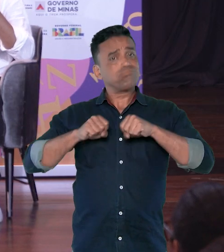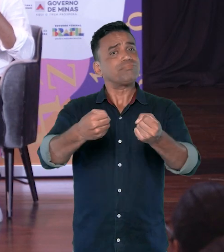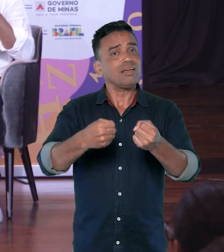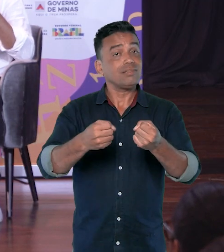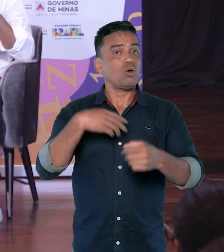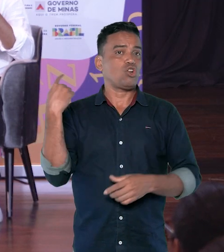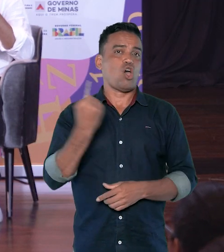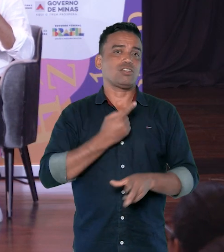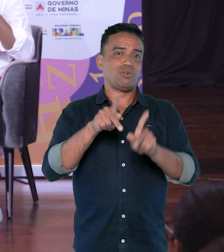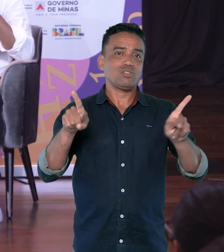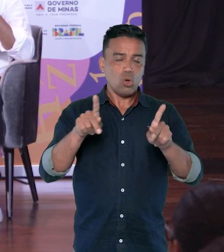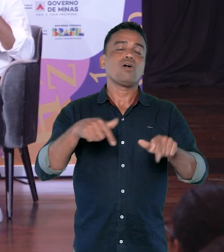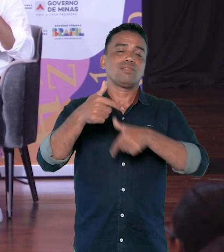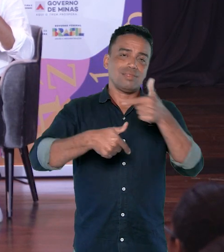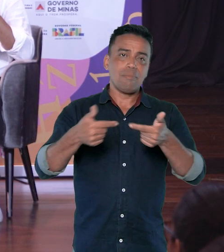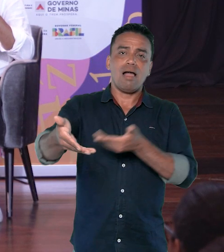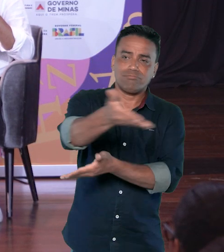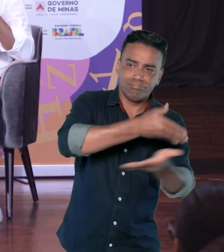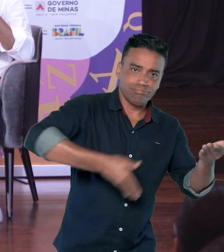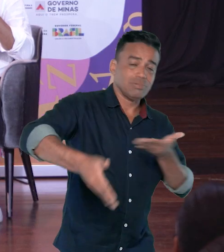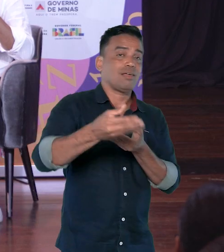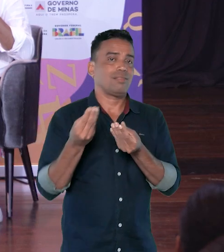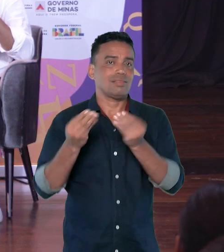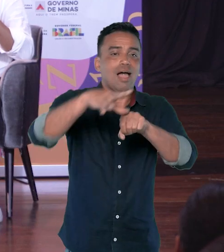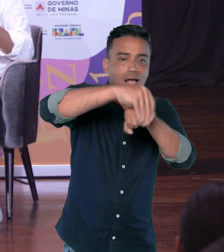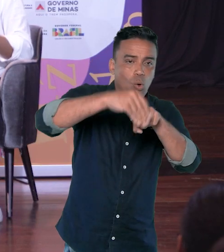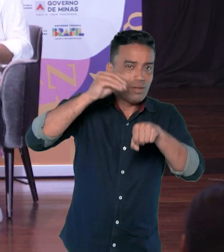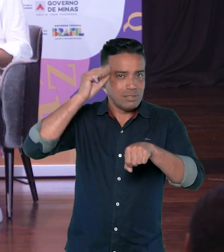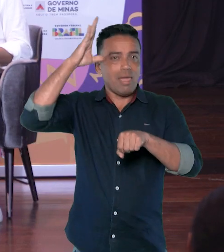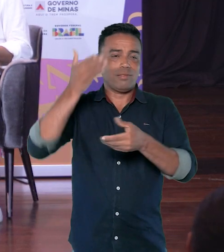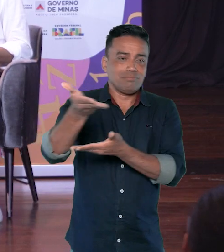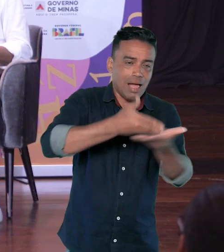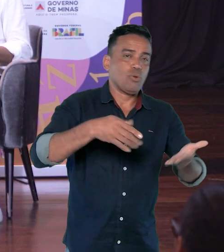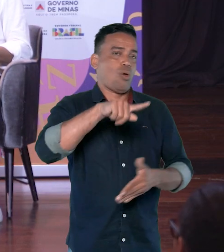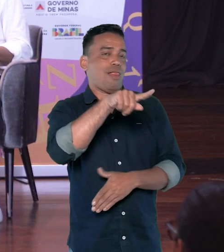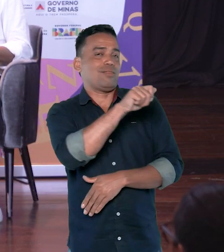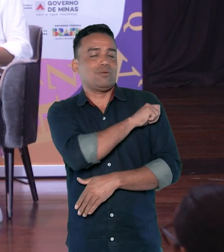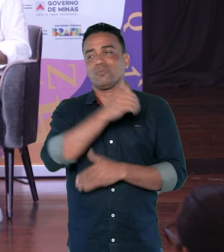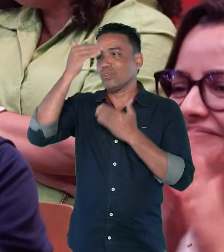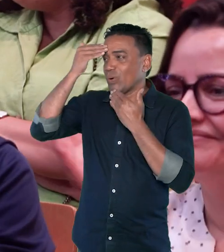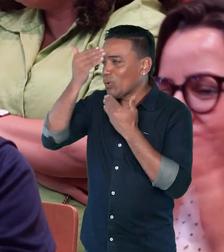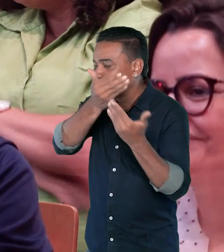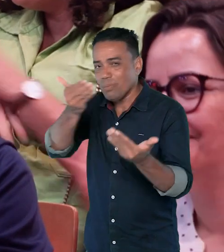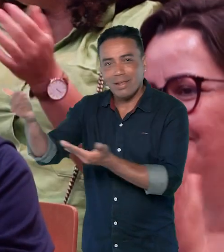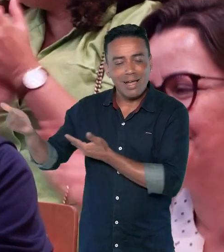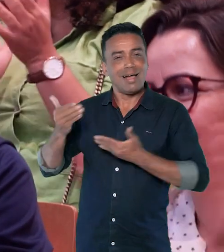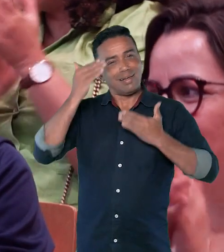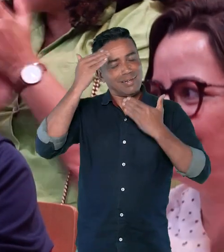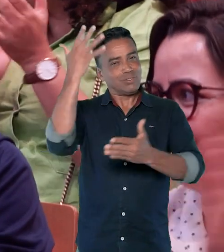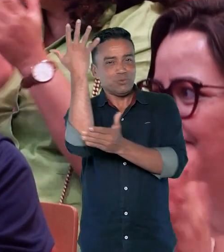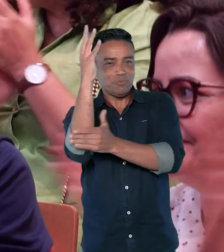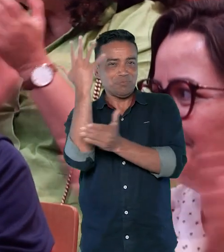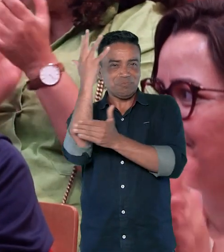nosso trabalho, né, ser mediador e instrumentalizar os nossos alunos. Jefferson, obrigado, gente. Muito obrigado.